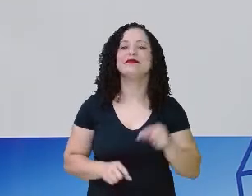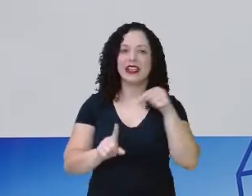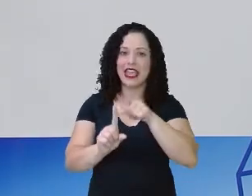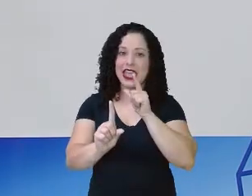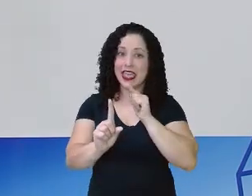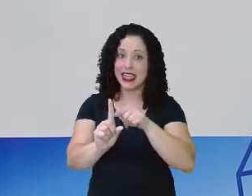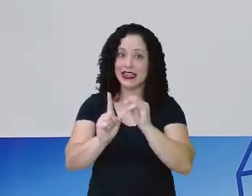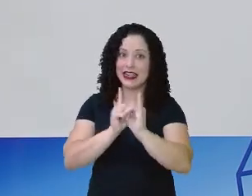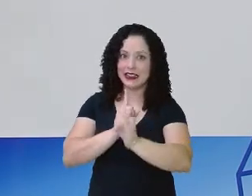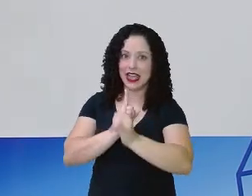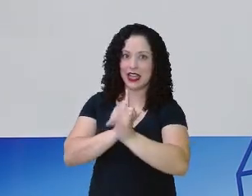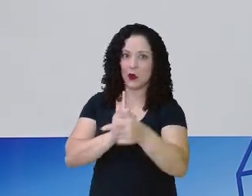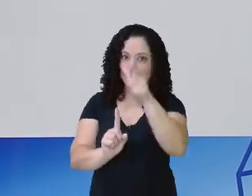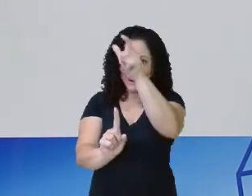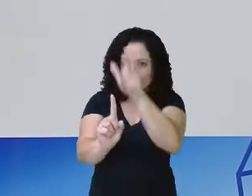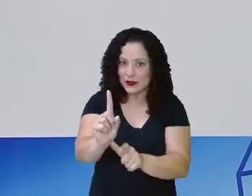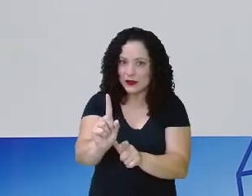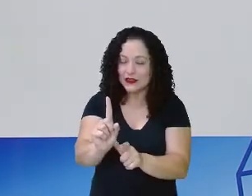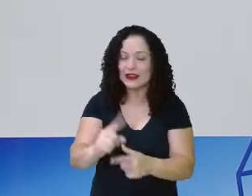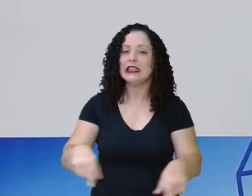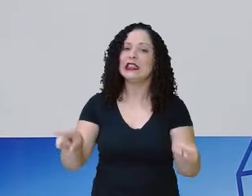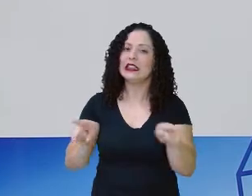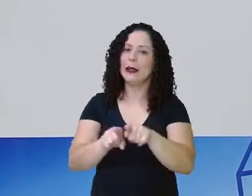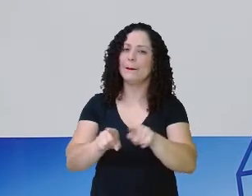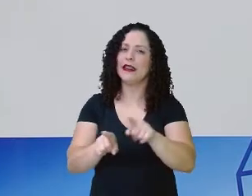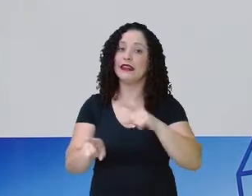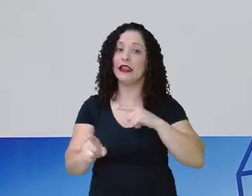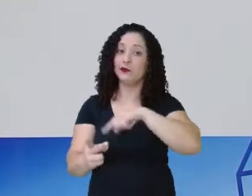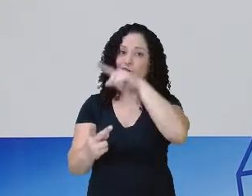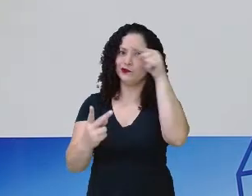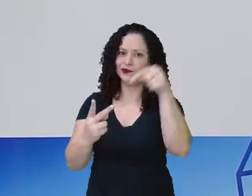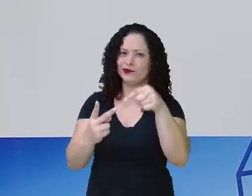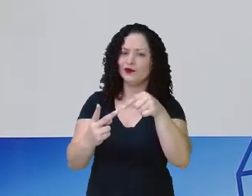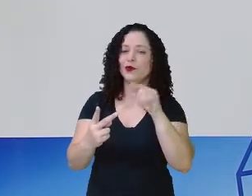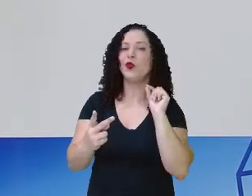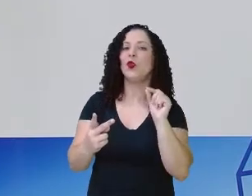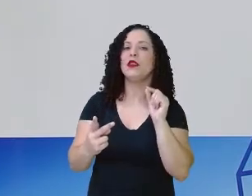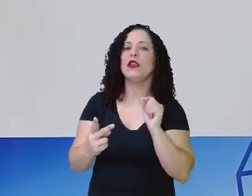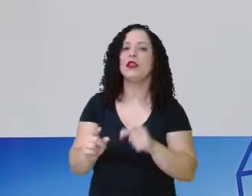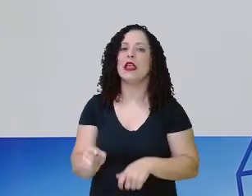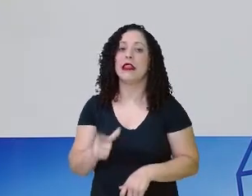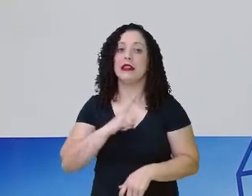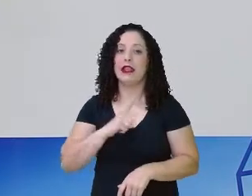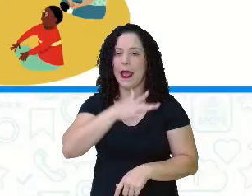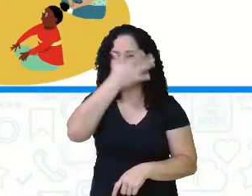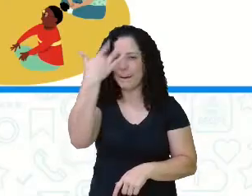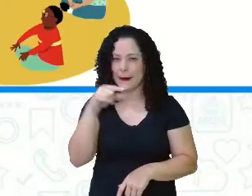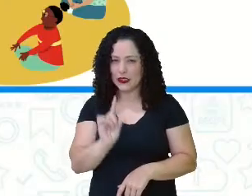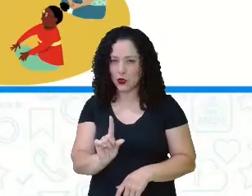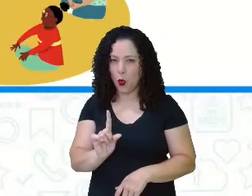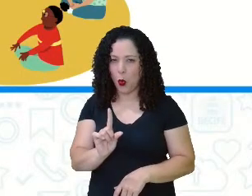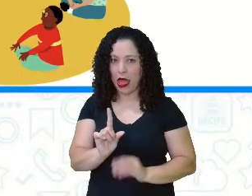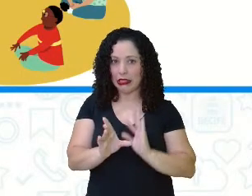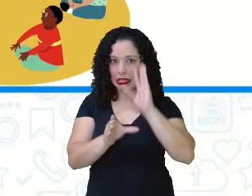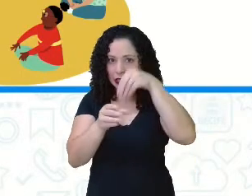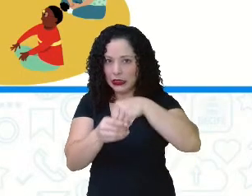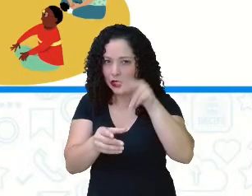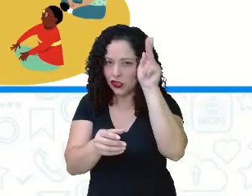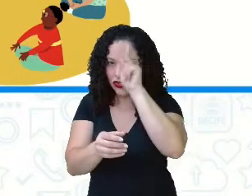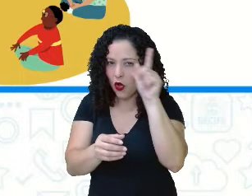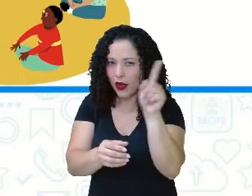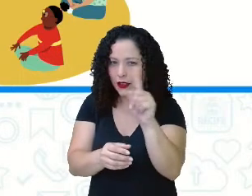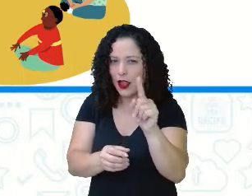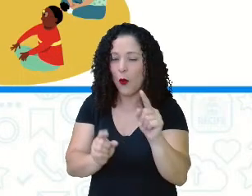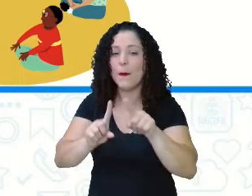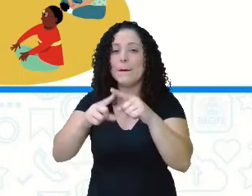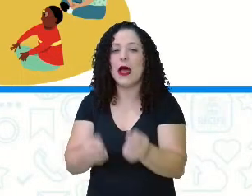narrador personagem, mas também tem um narrador observador. Ele não participa da história. E